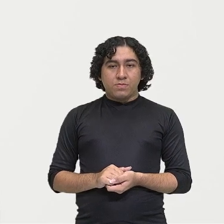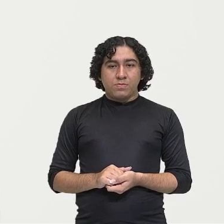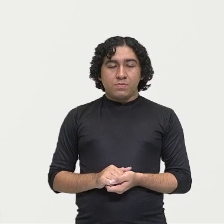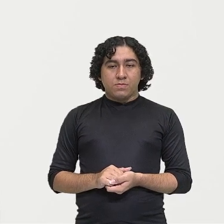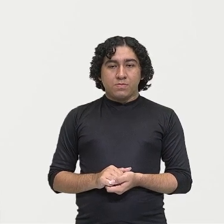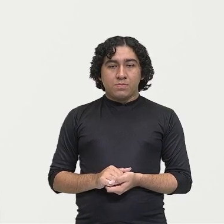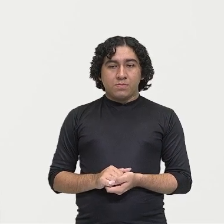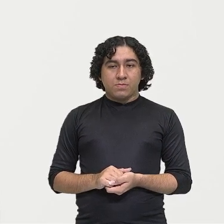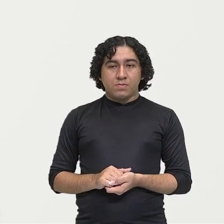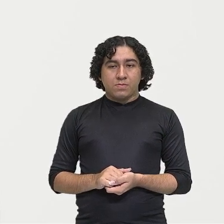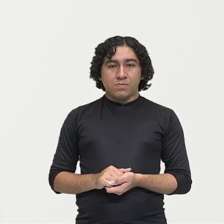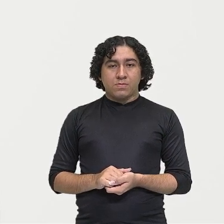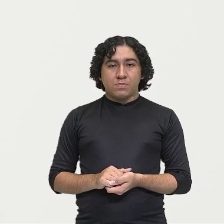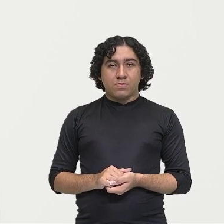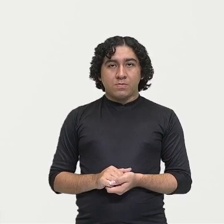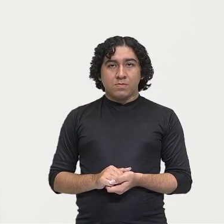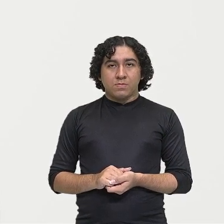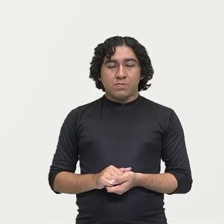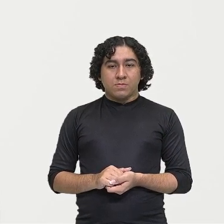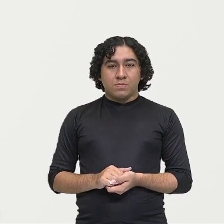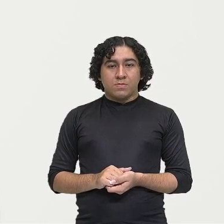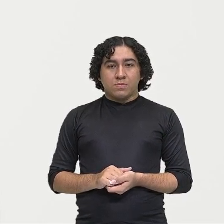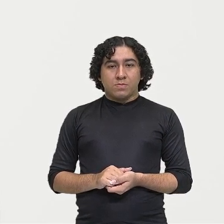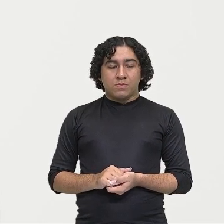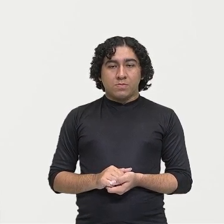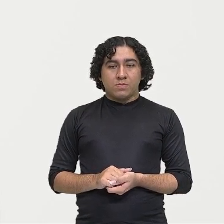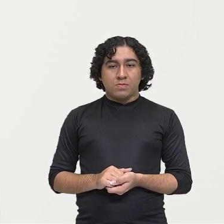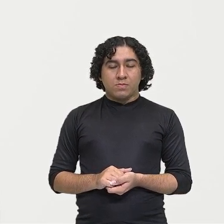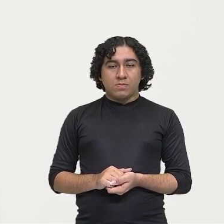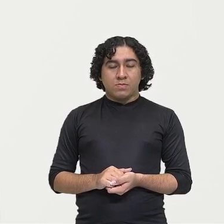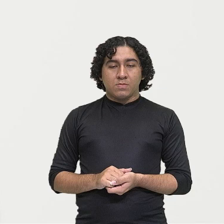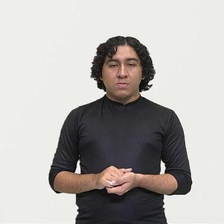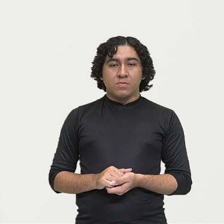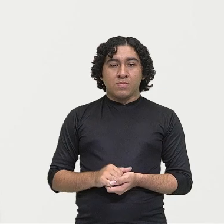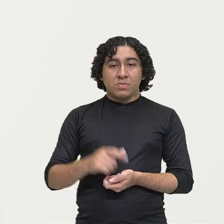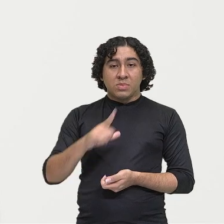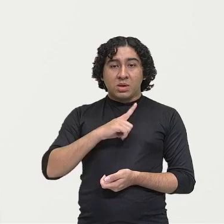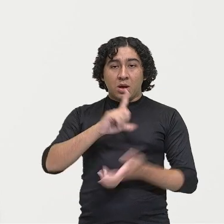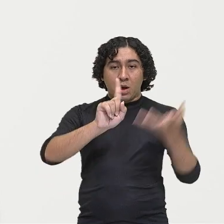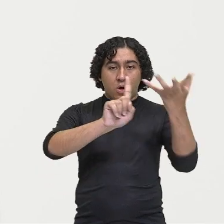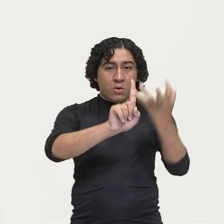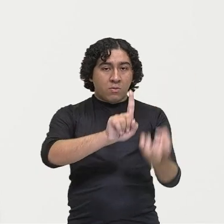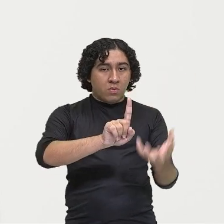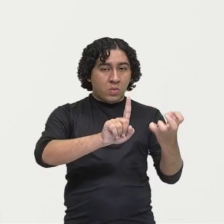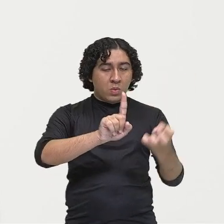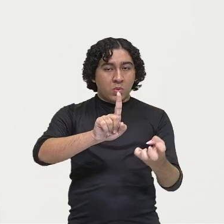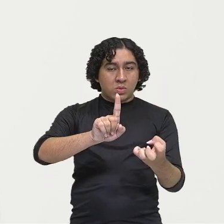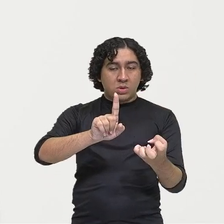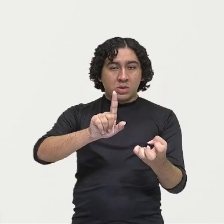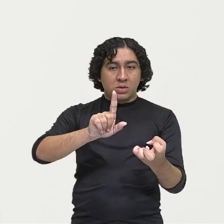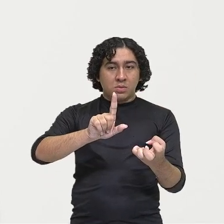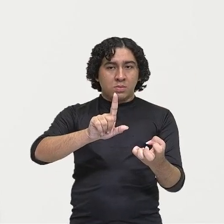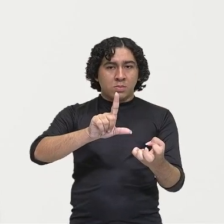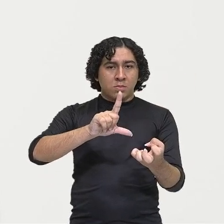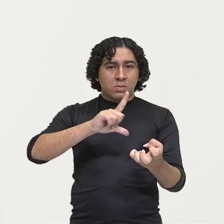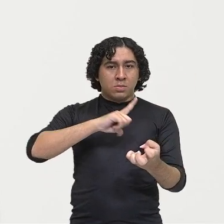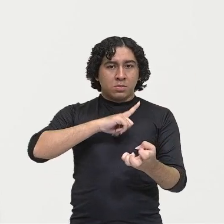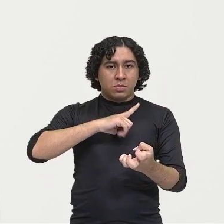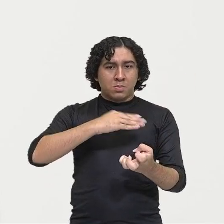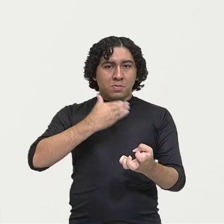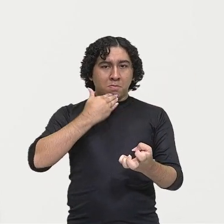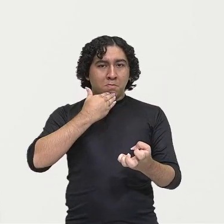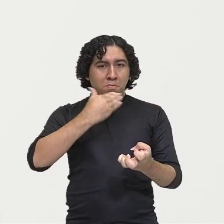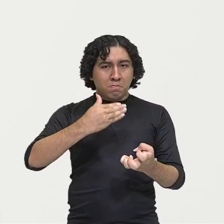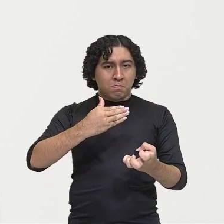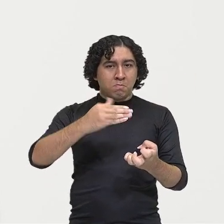gravitacional, ou seja, ela existe uma força que atrai todos os corpos, estejam eles